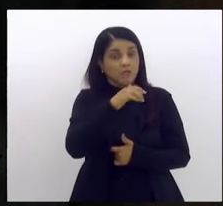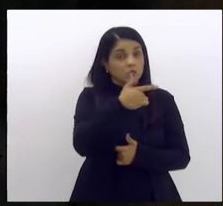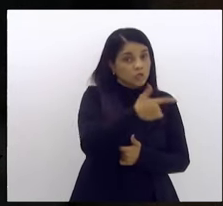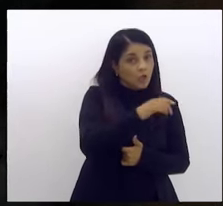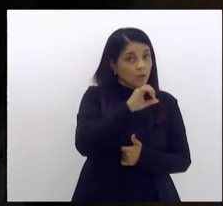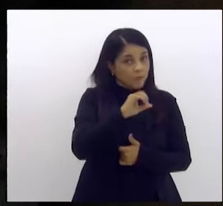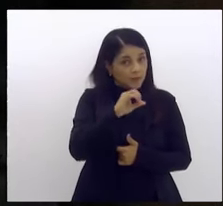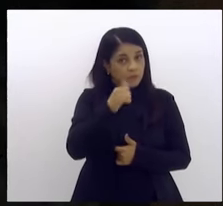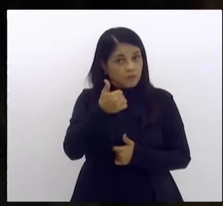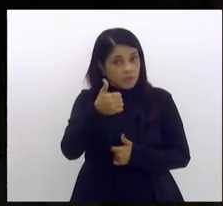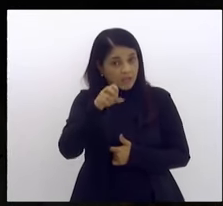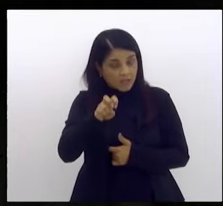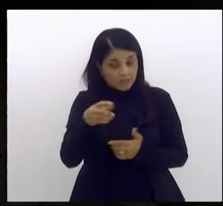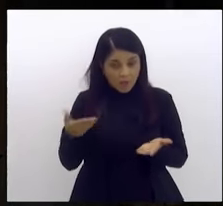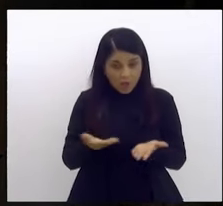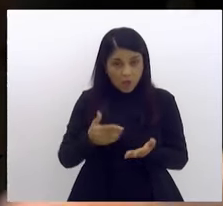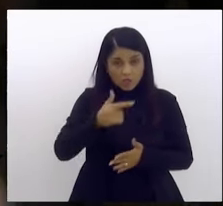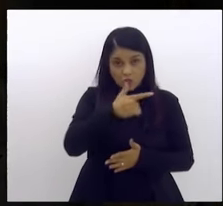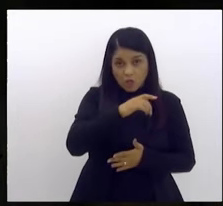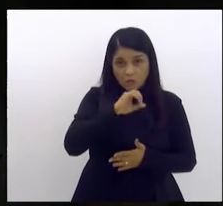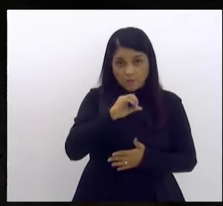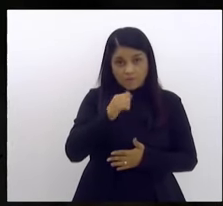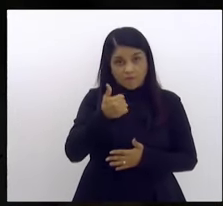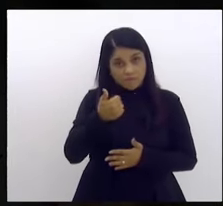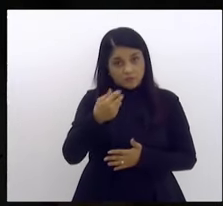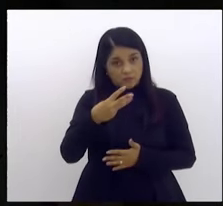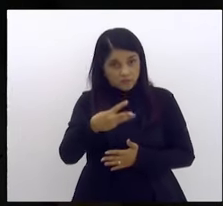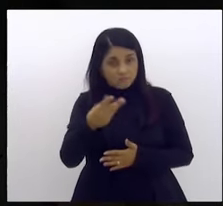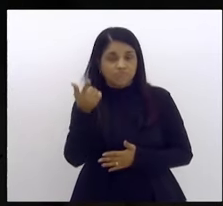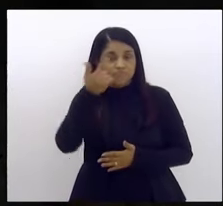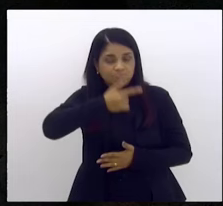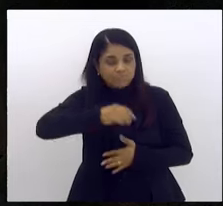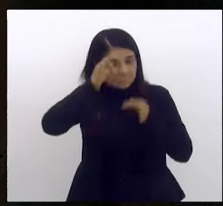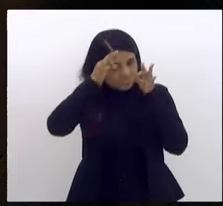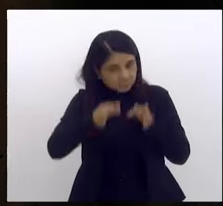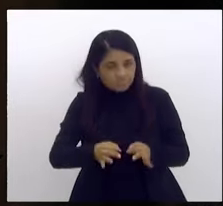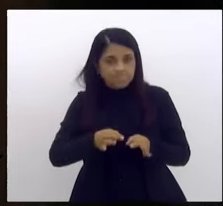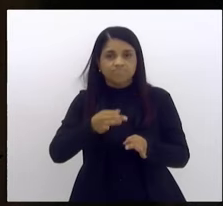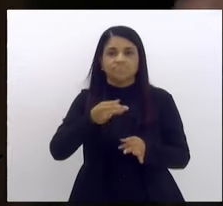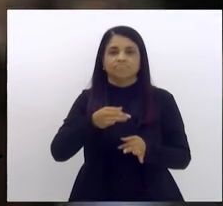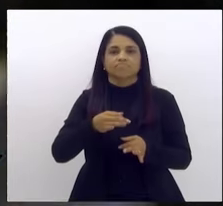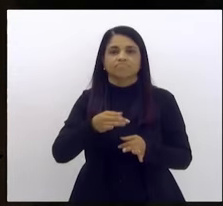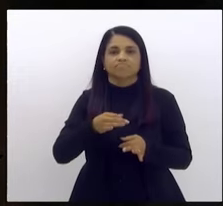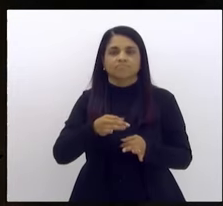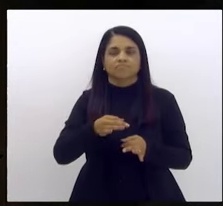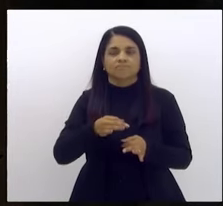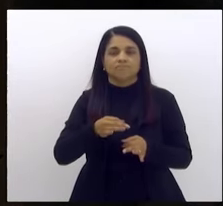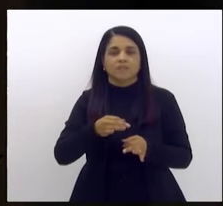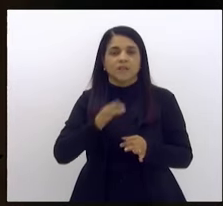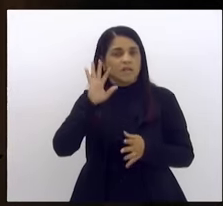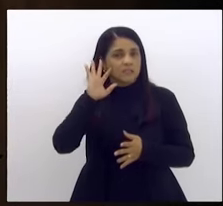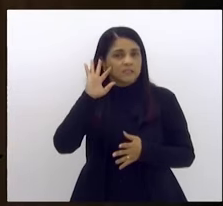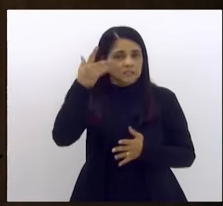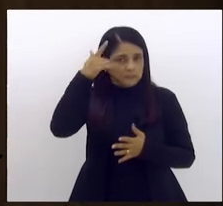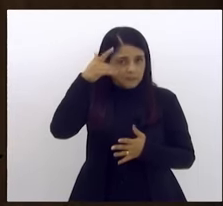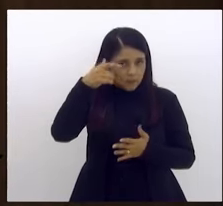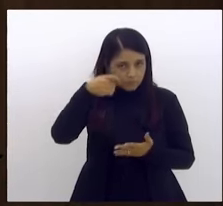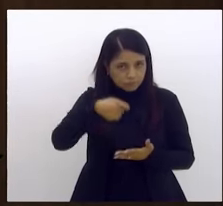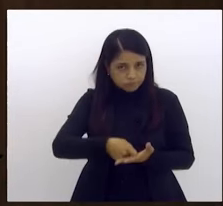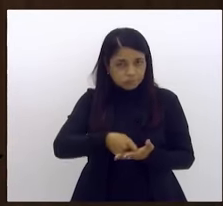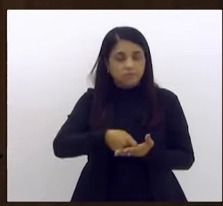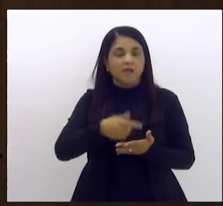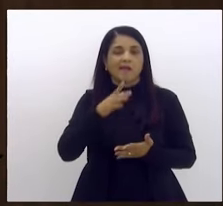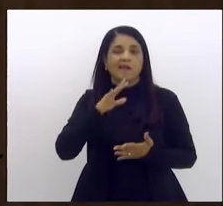em 2023, mas que eu tenho absoluta certeza que essa decisão dessa casa